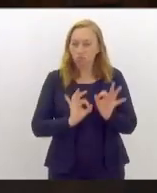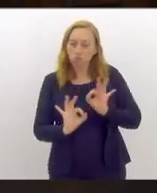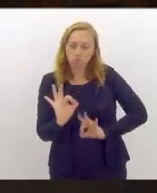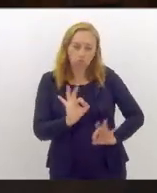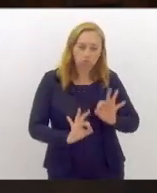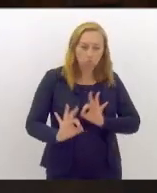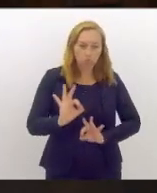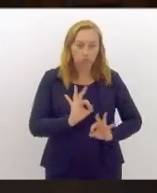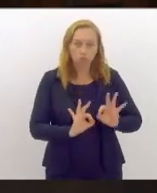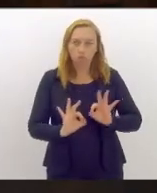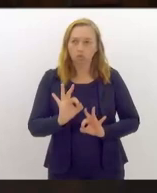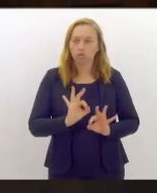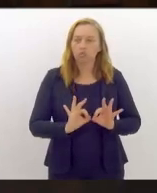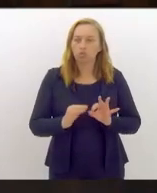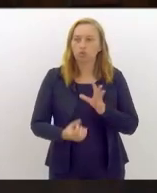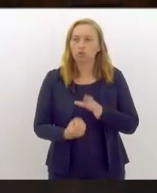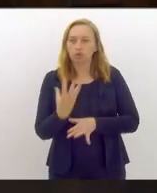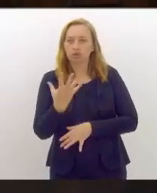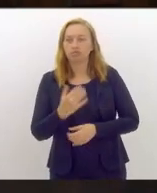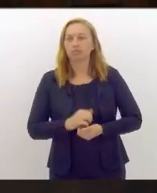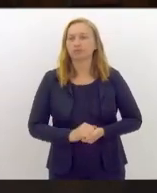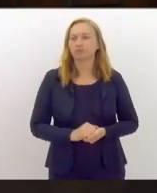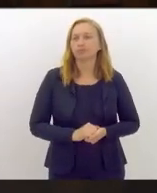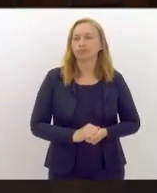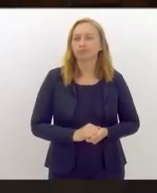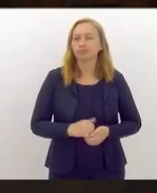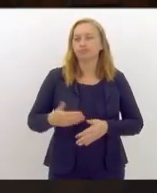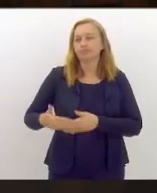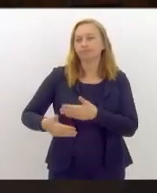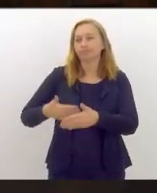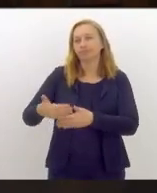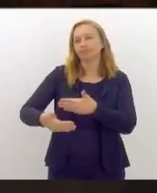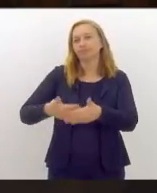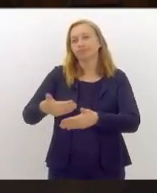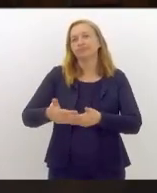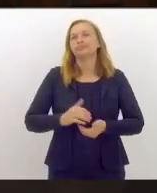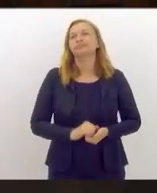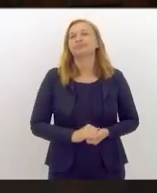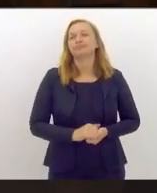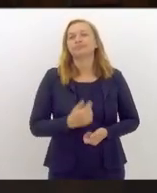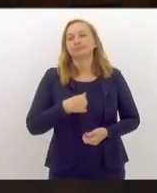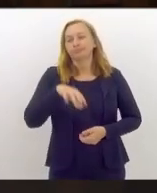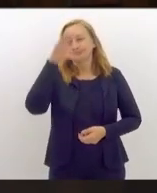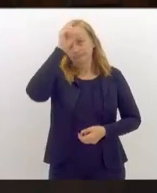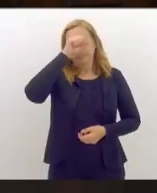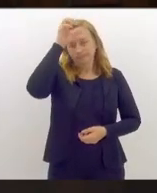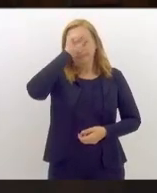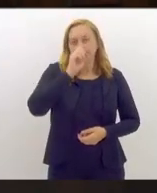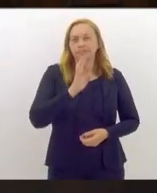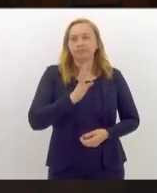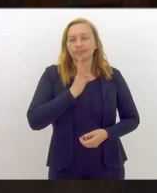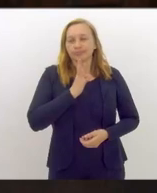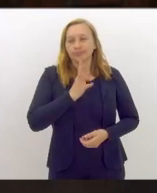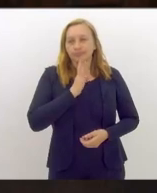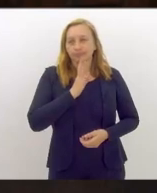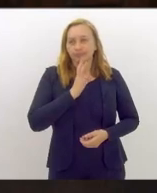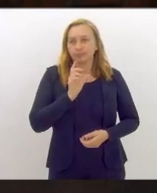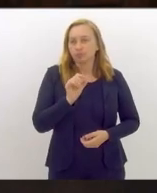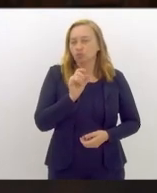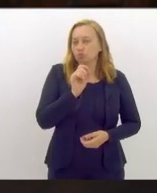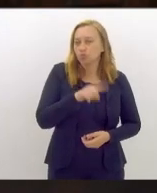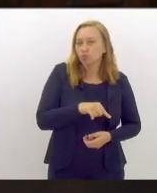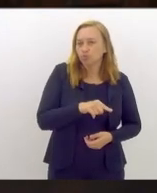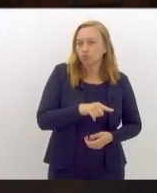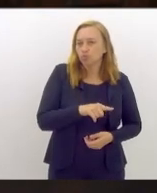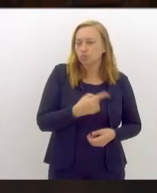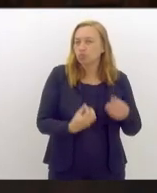do processo de produção nessa trajetória eu aprendi a conhecer aquilo que é uma